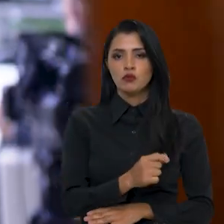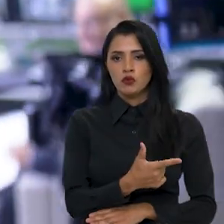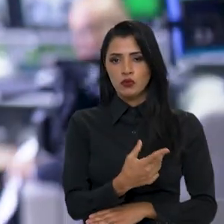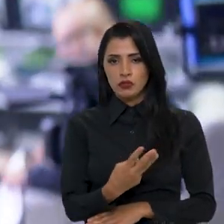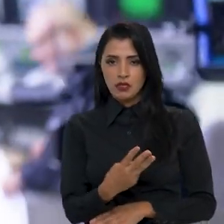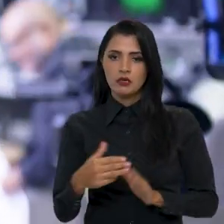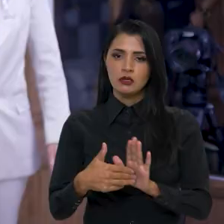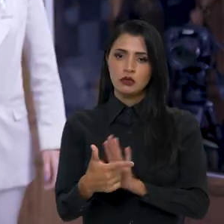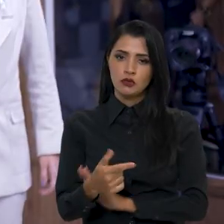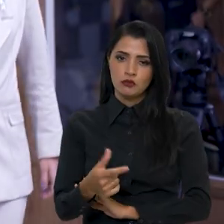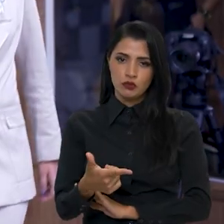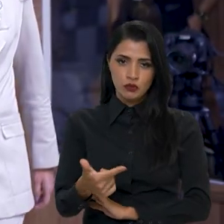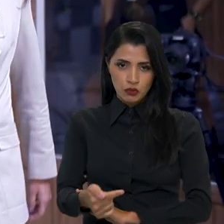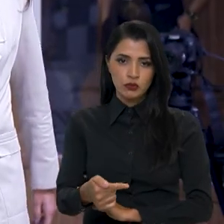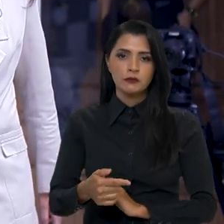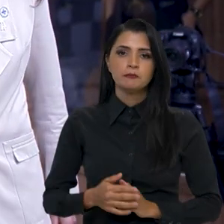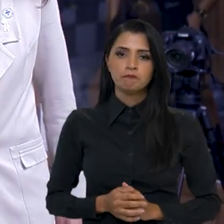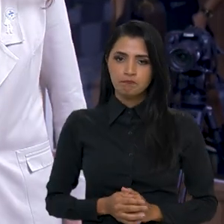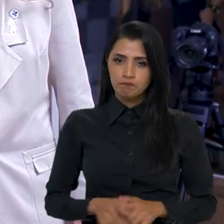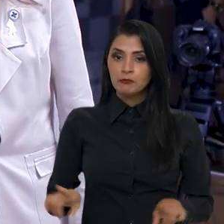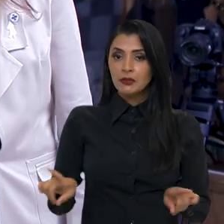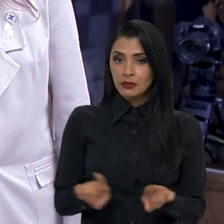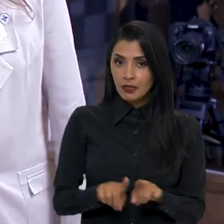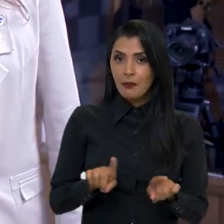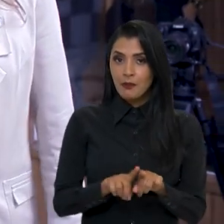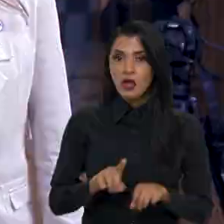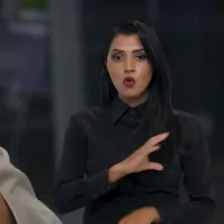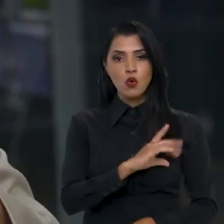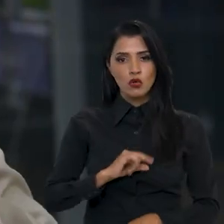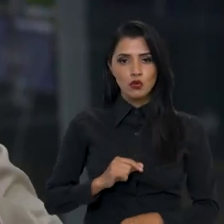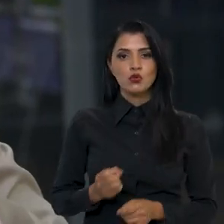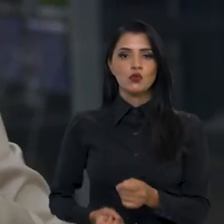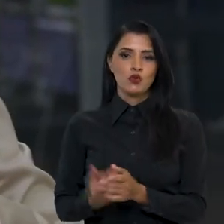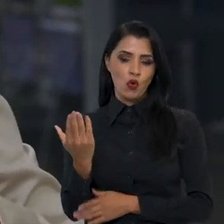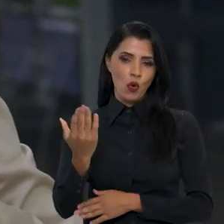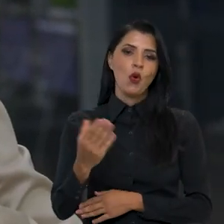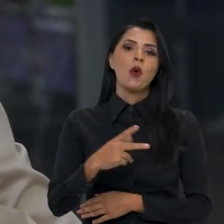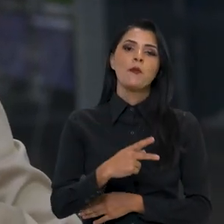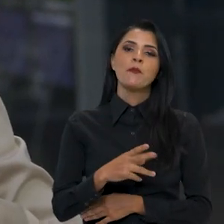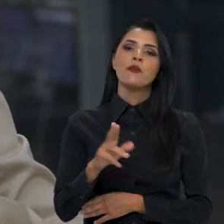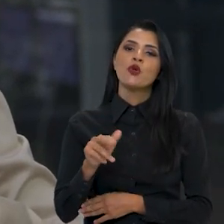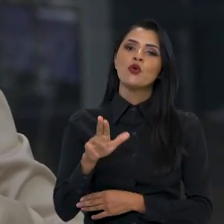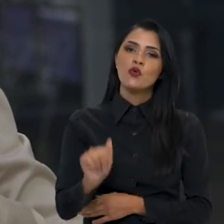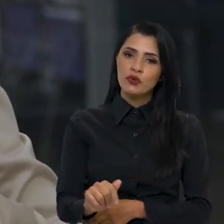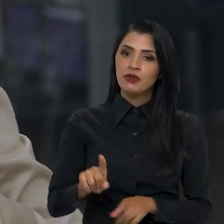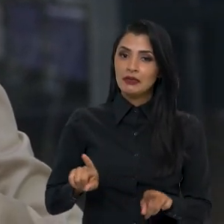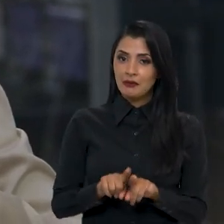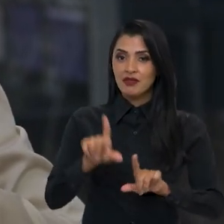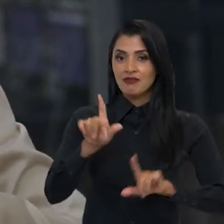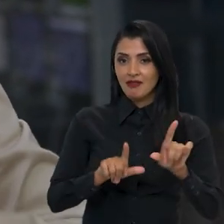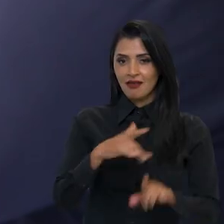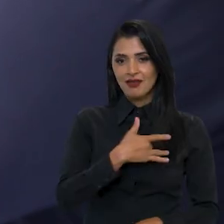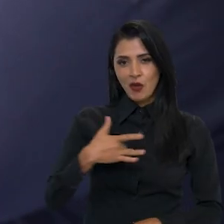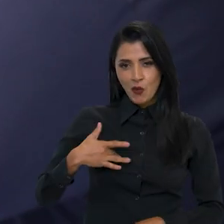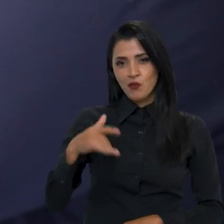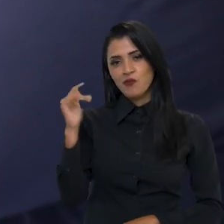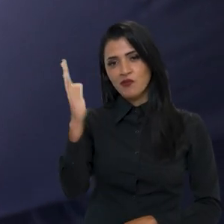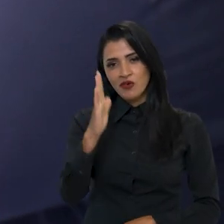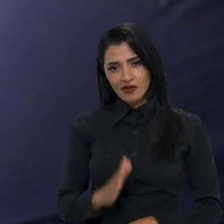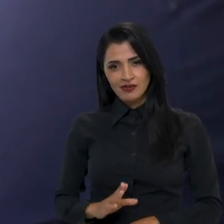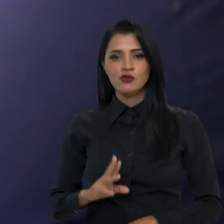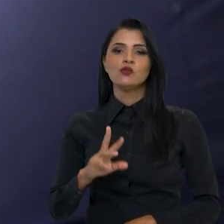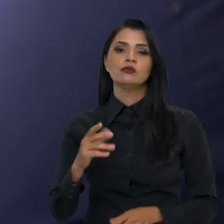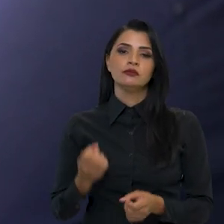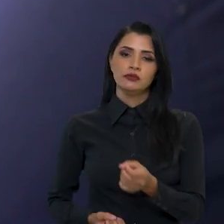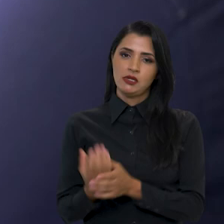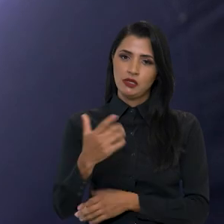entre 2003 e 2012. Foi coautora do ProUni e idealizadora do programa Telesaúde Brasil